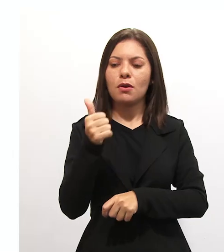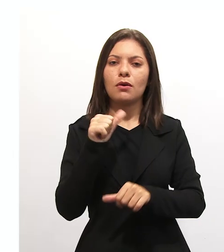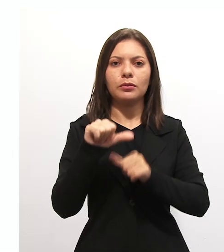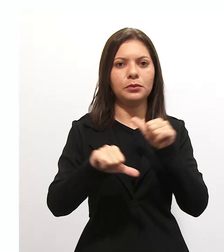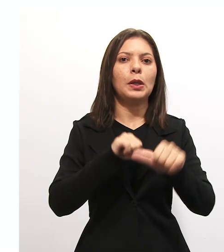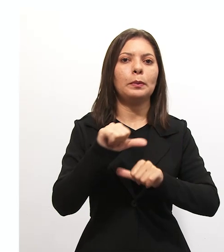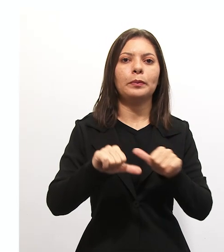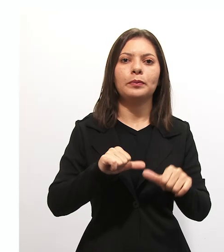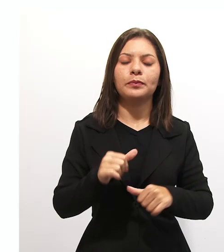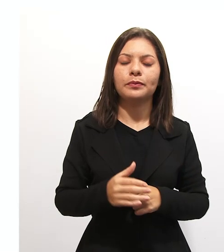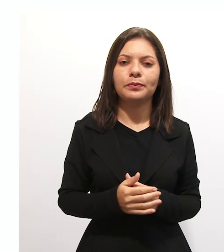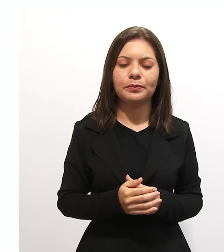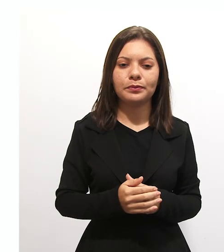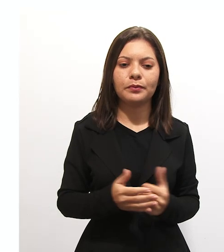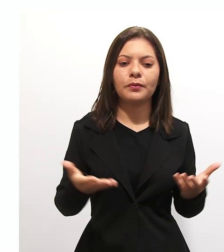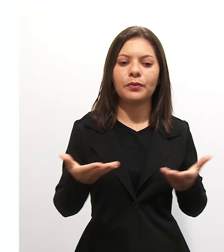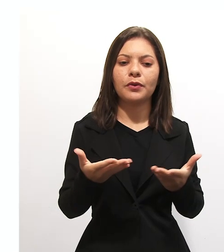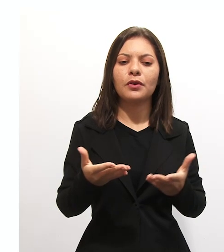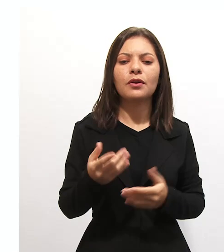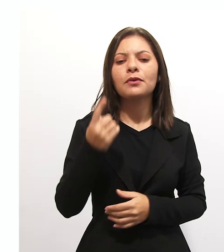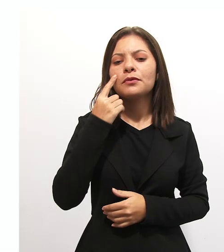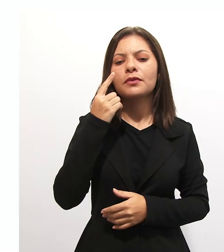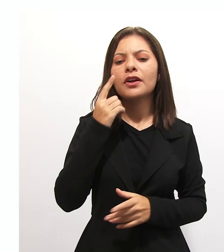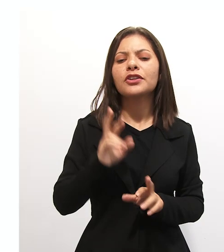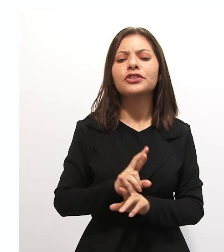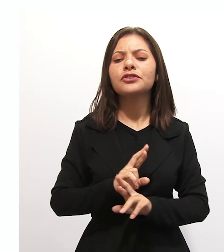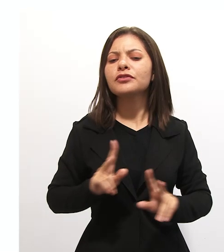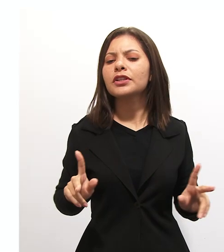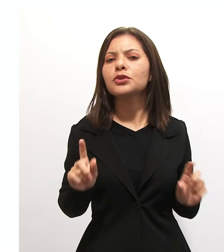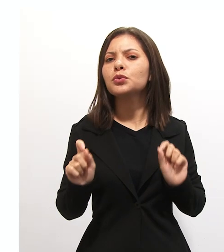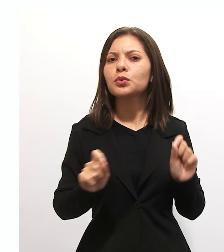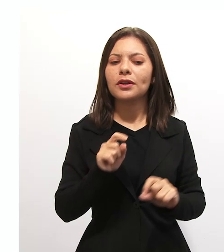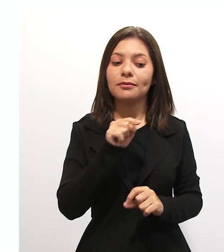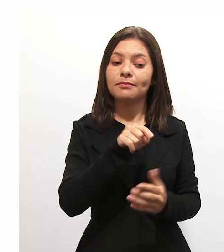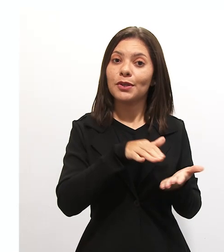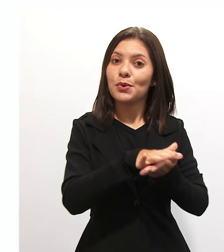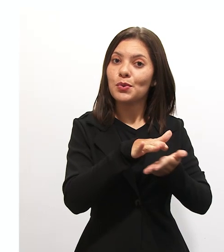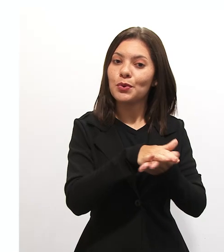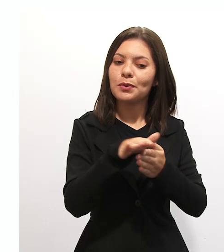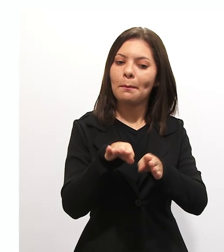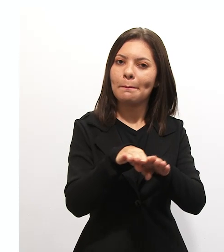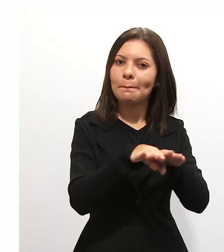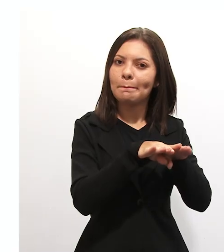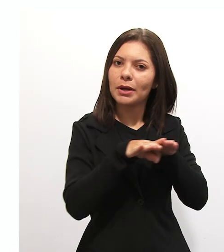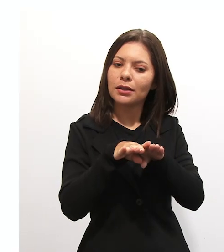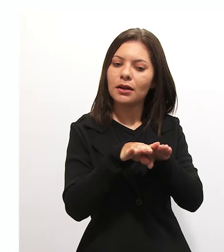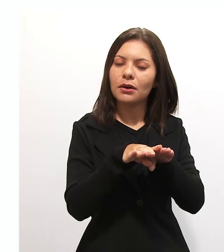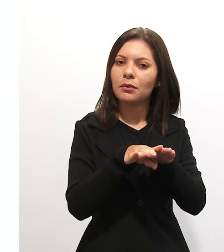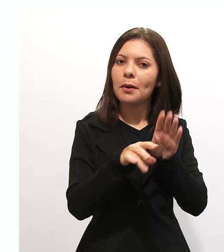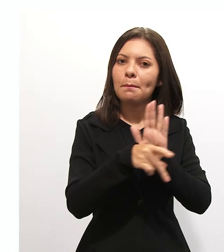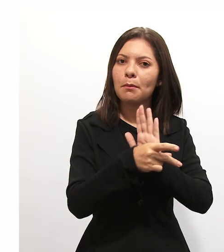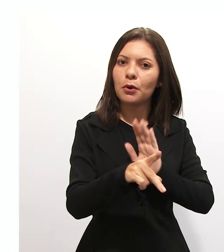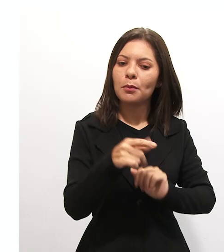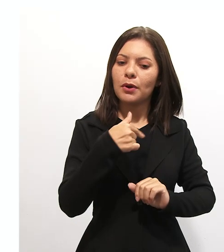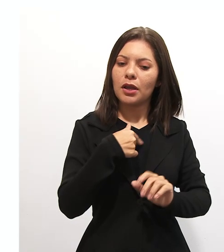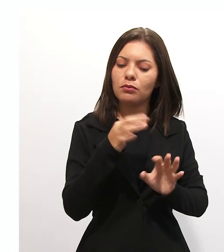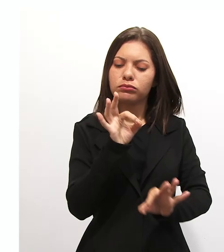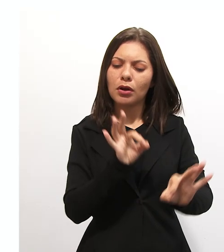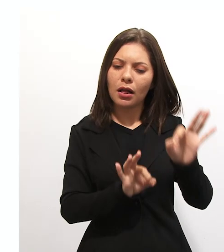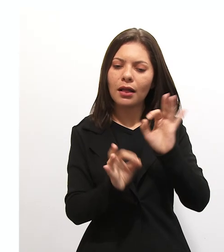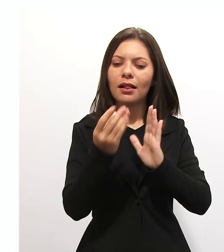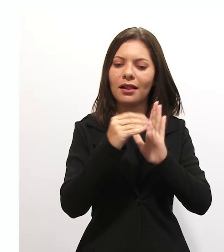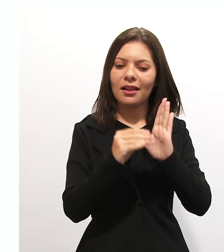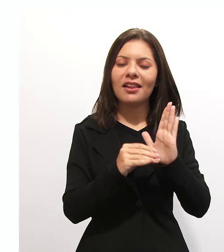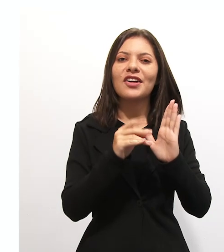A diferença entre o custo padrão e o custo real. O custo padrão é aquele que deveria ser gasto, ou seja, aquele que a gente planeja, é o que é